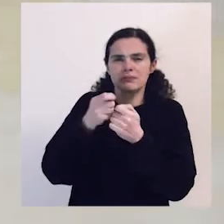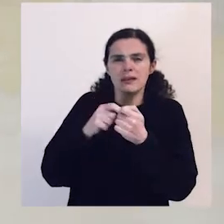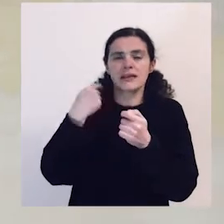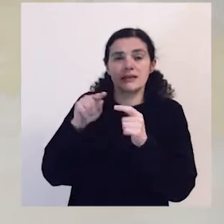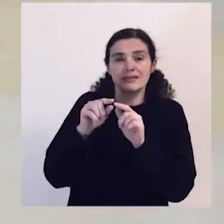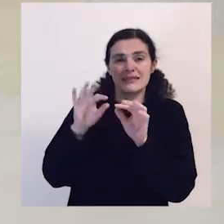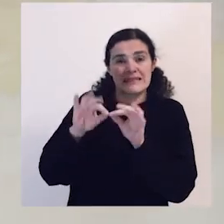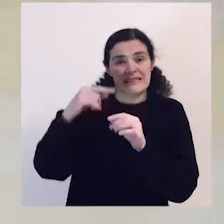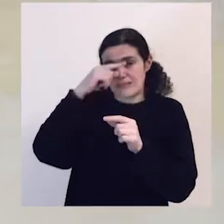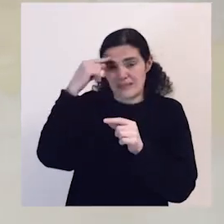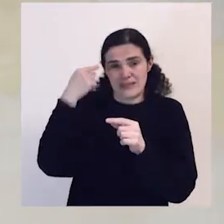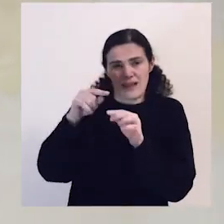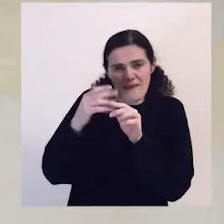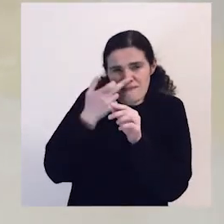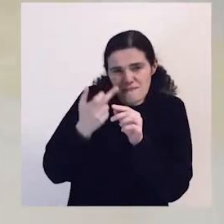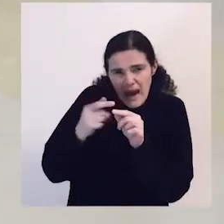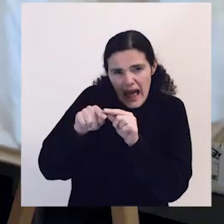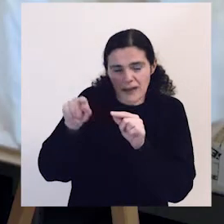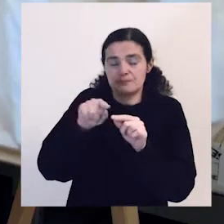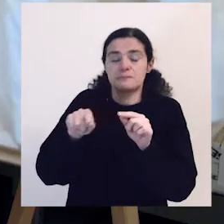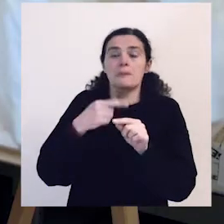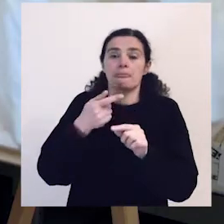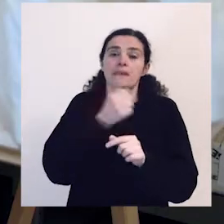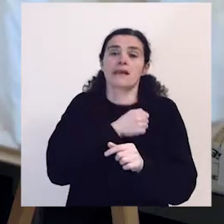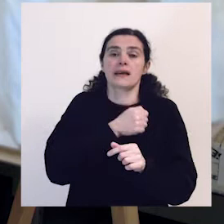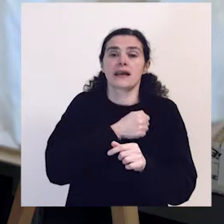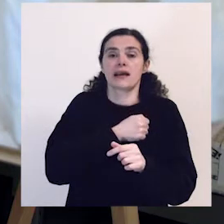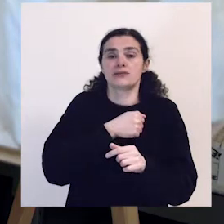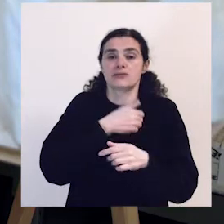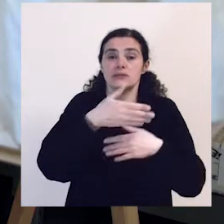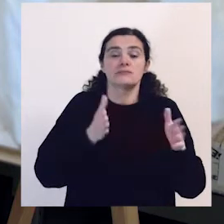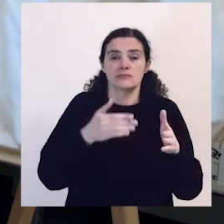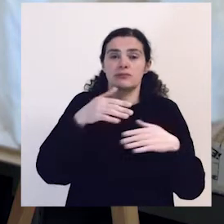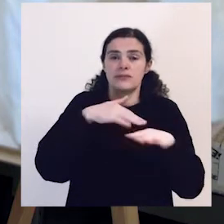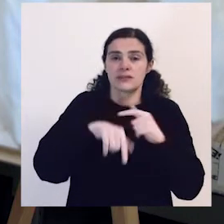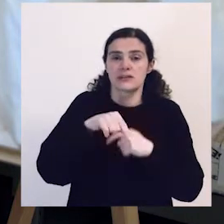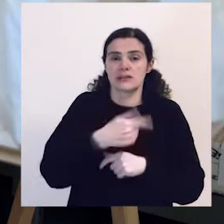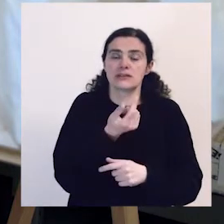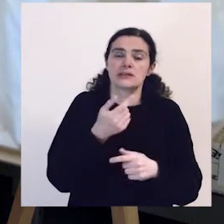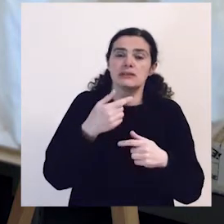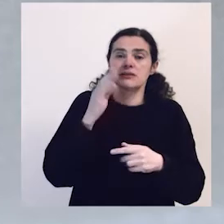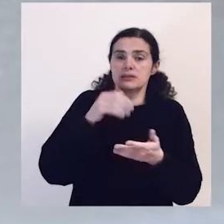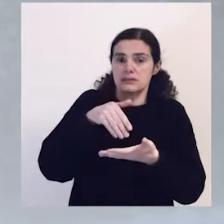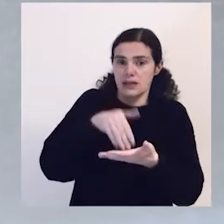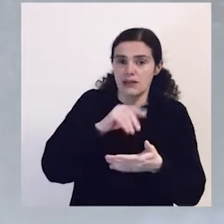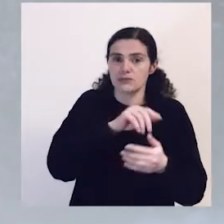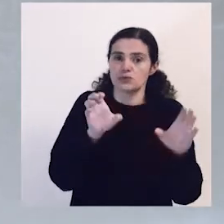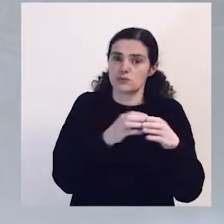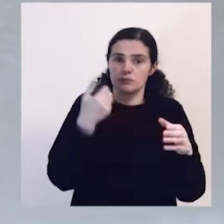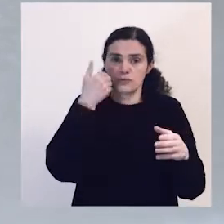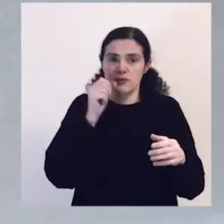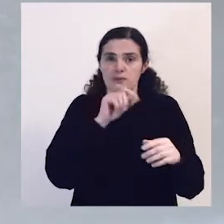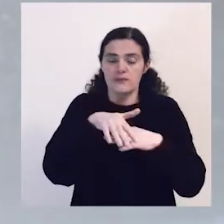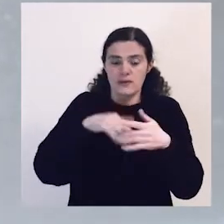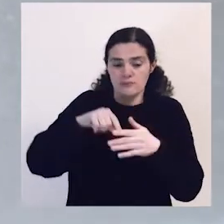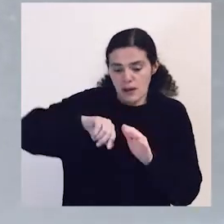este rendilhado torna a obra extremamente frágil. A caixa foi feita cá em Serralves, como muitas caixas, pela nossa equipa de museografia, onde se optou por fazer um